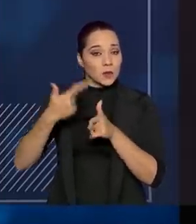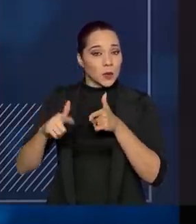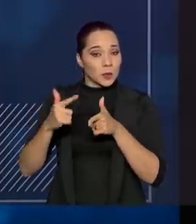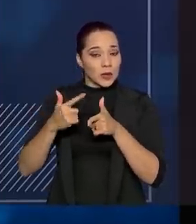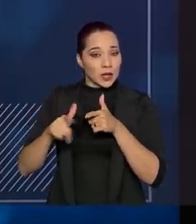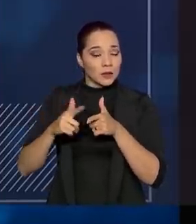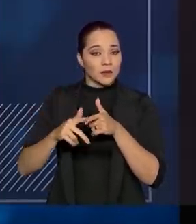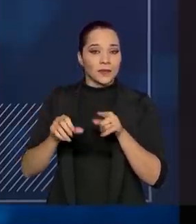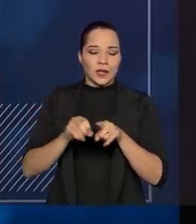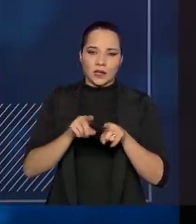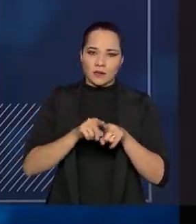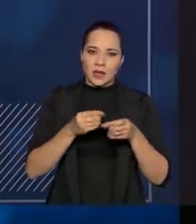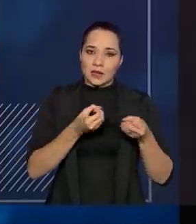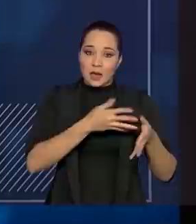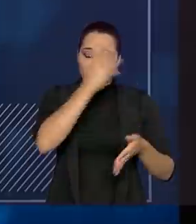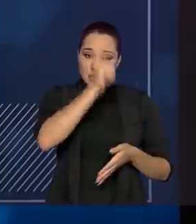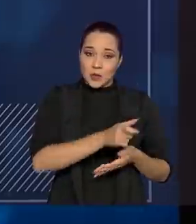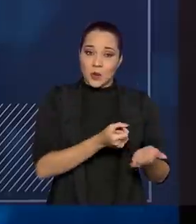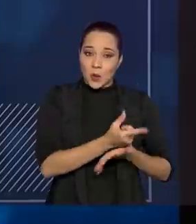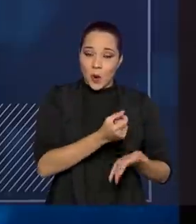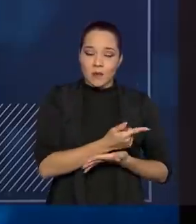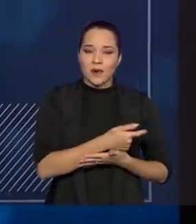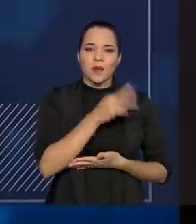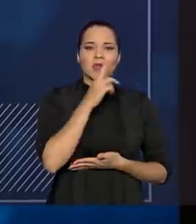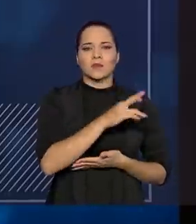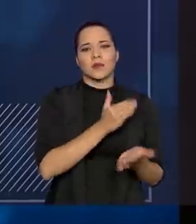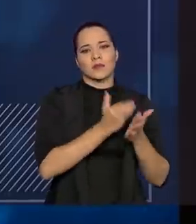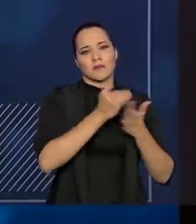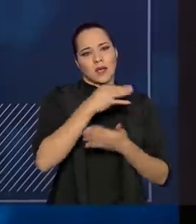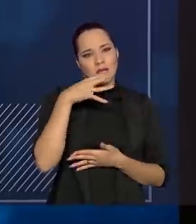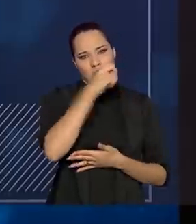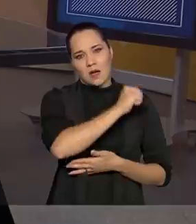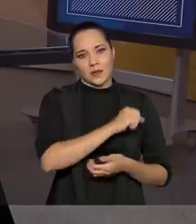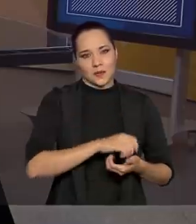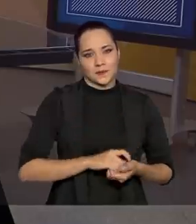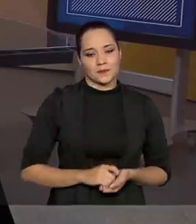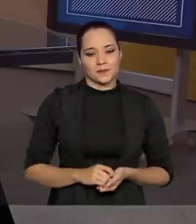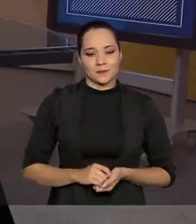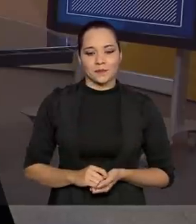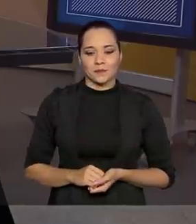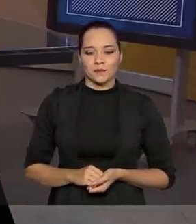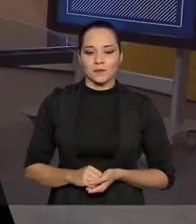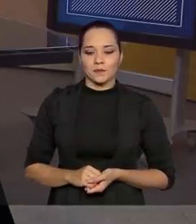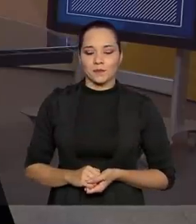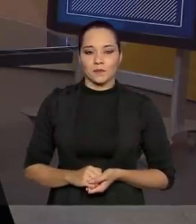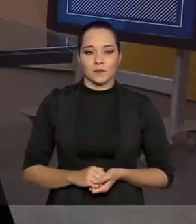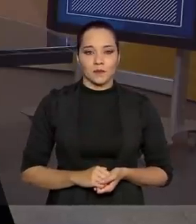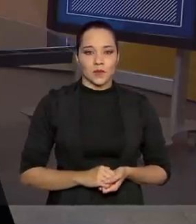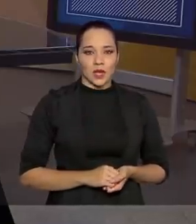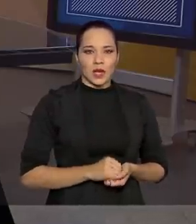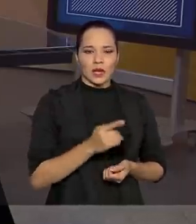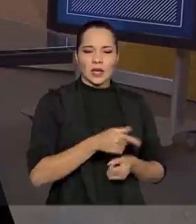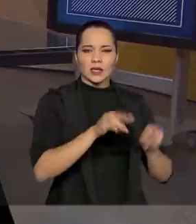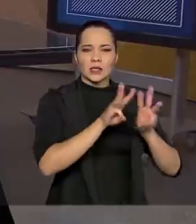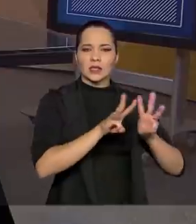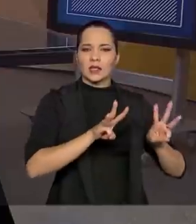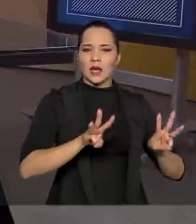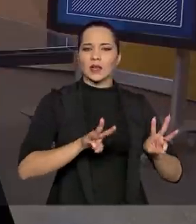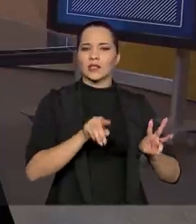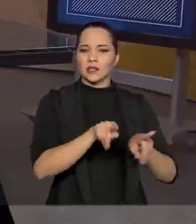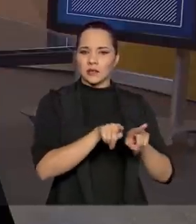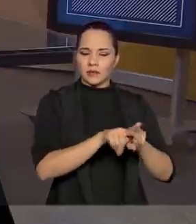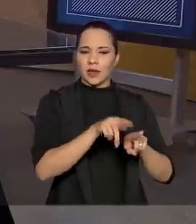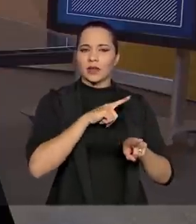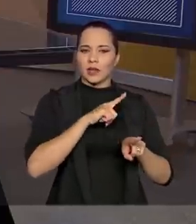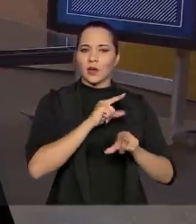e promover para o consumidor uma resposta mais rápida e eficiente. E a plataforma consumidor.gov.br também